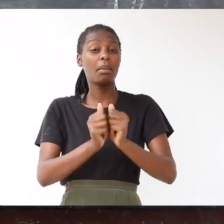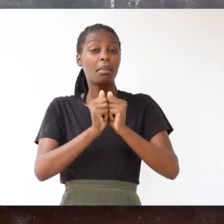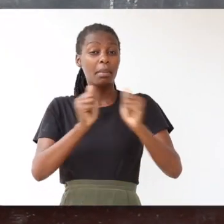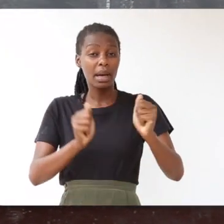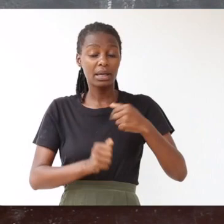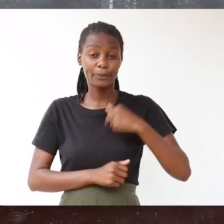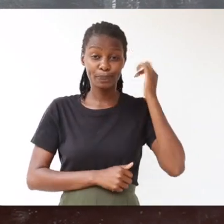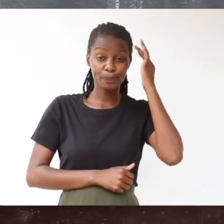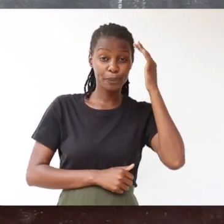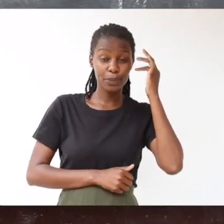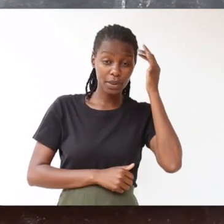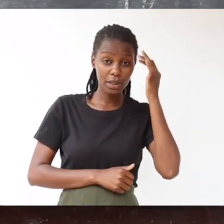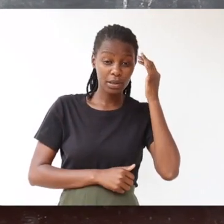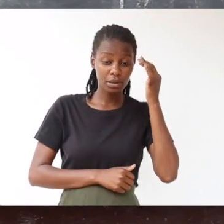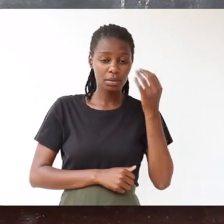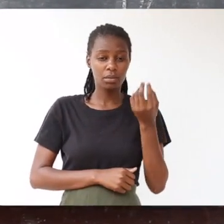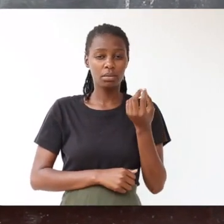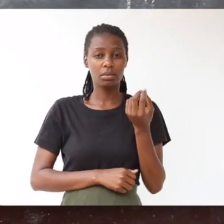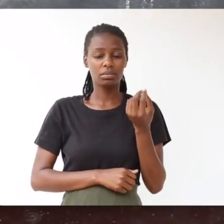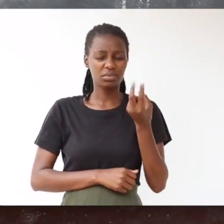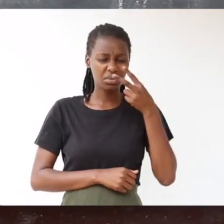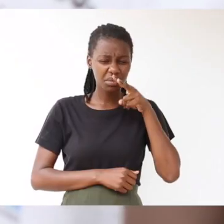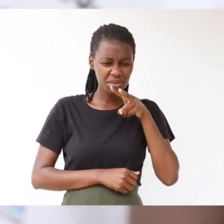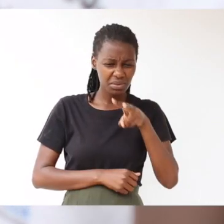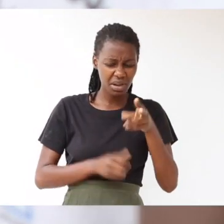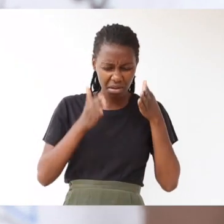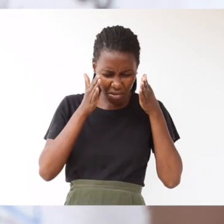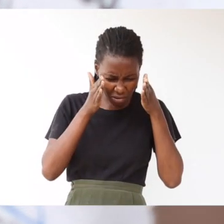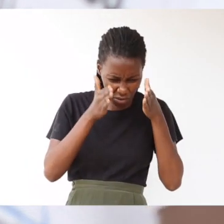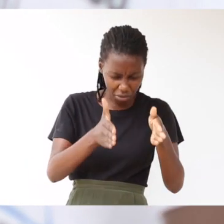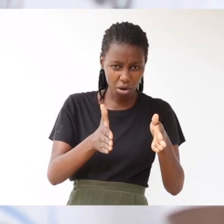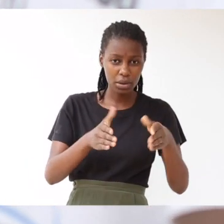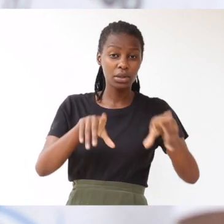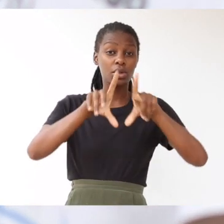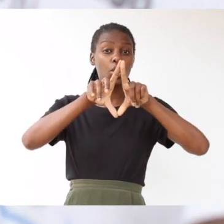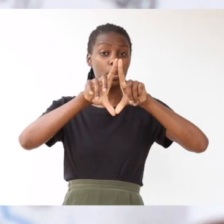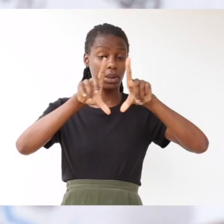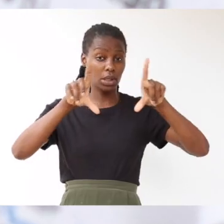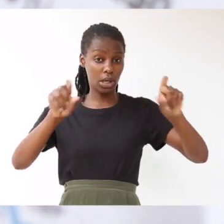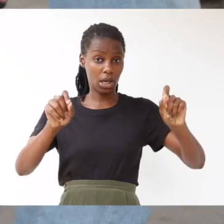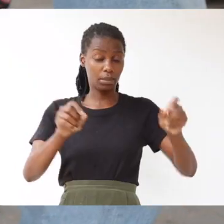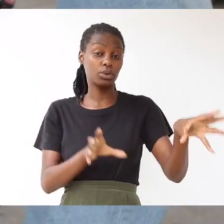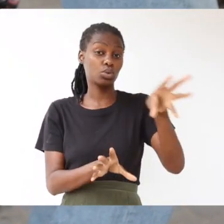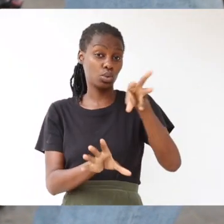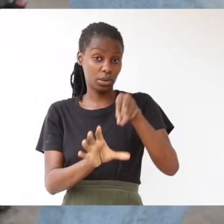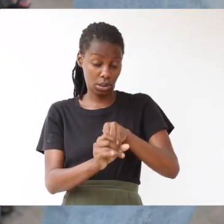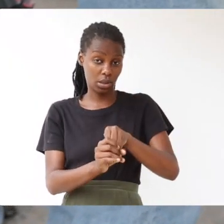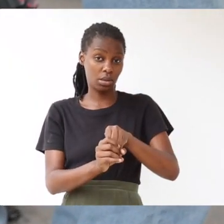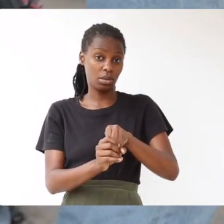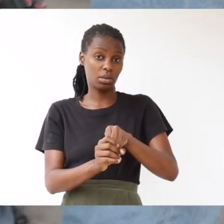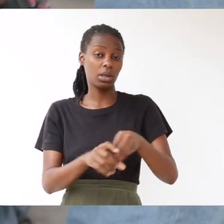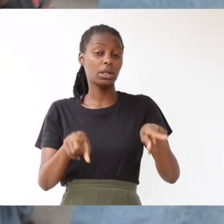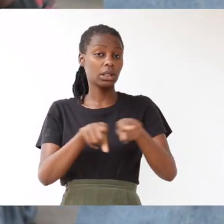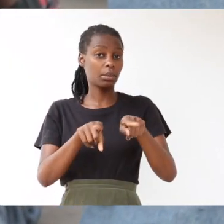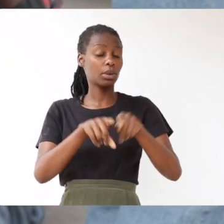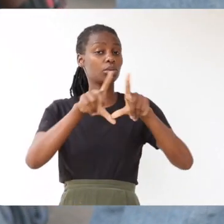mas creio que o nosso enfoque aqui é sobre a questão da inclusão, sobre a questão